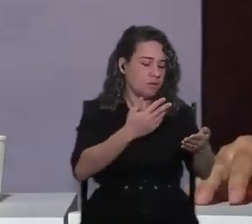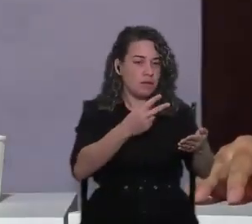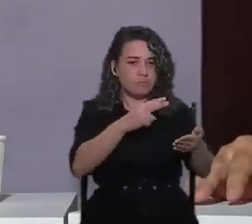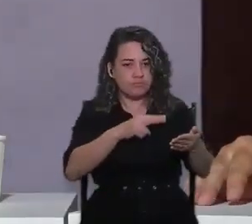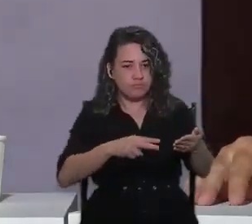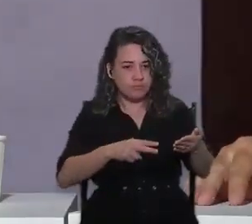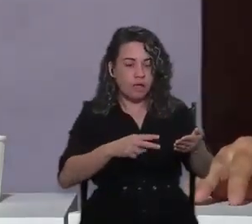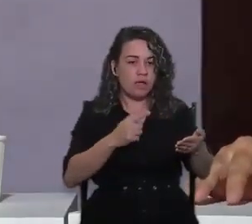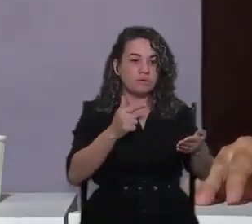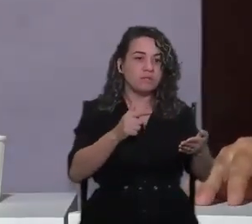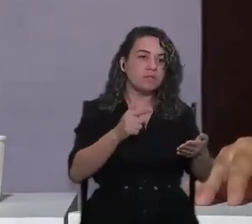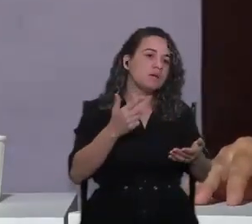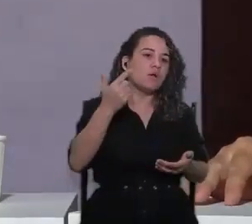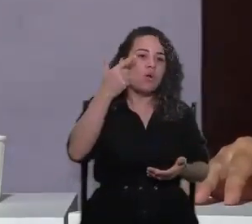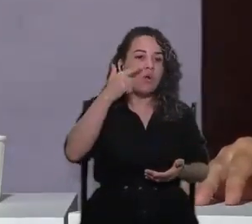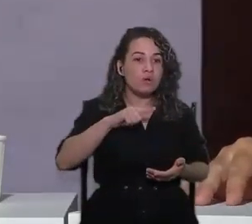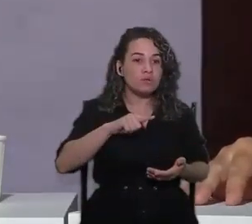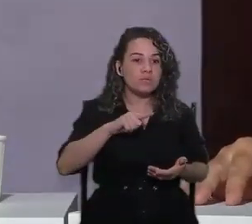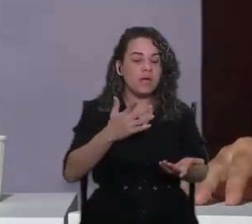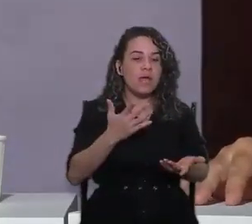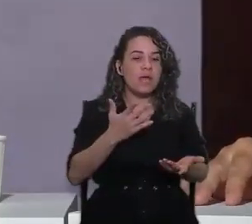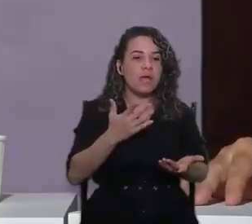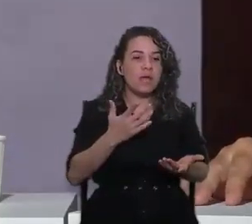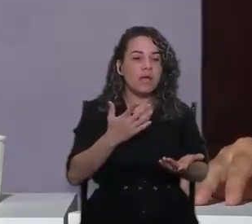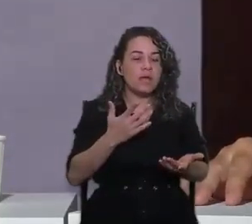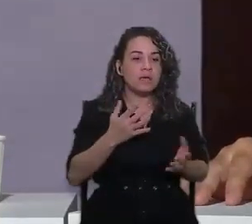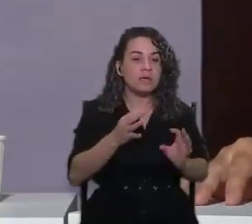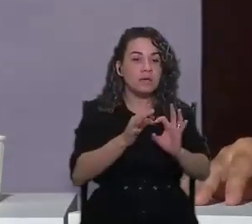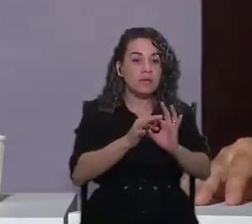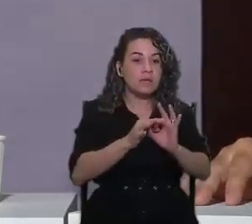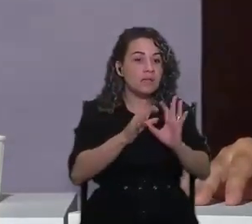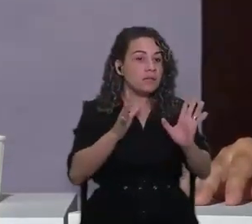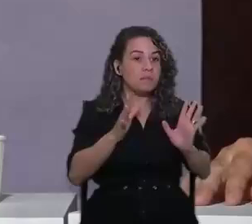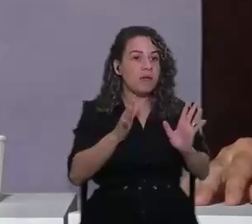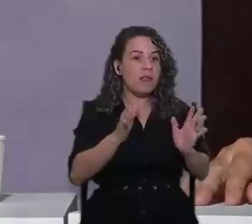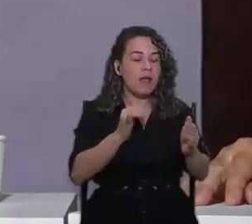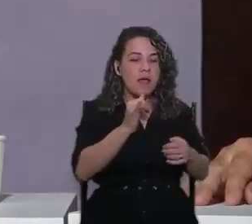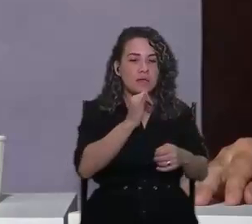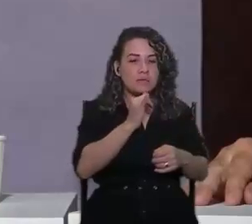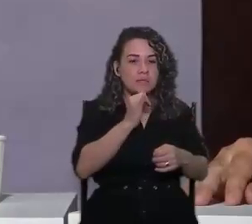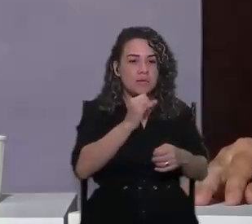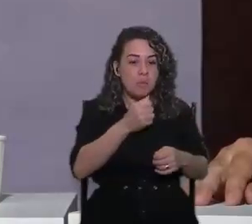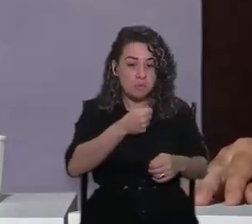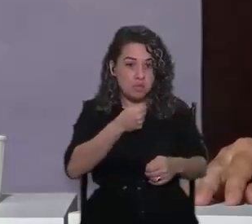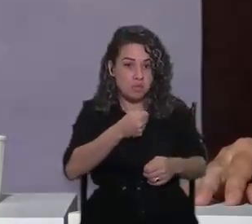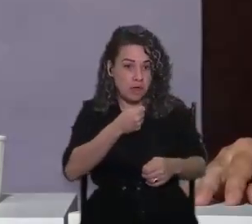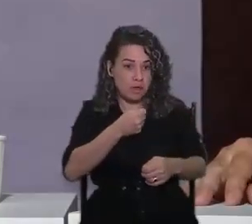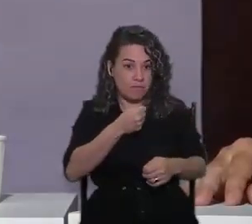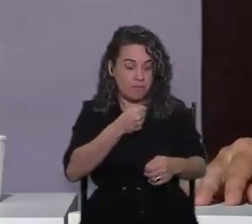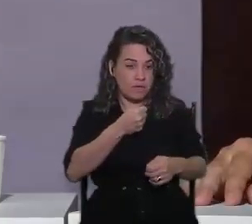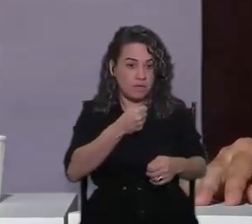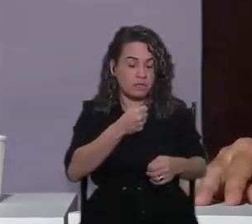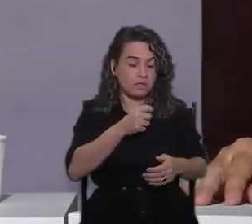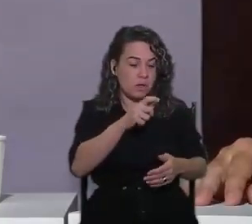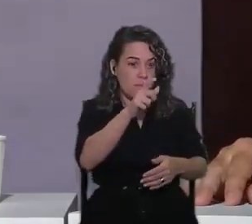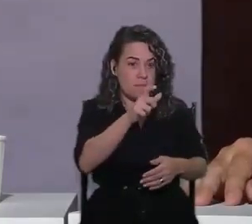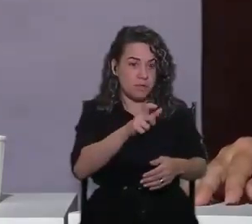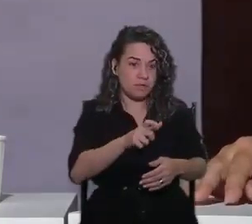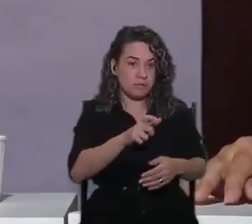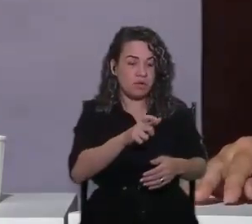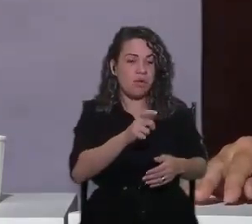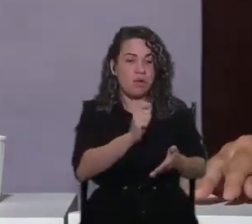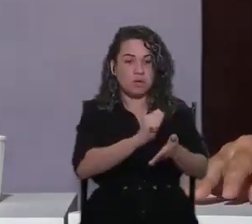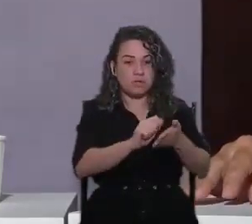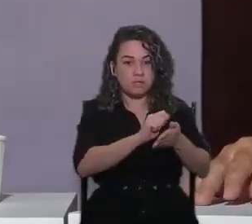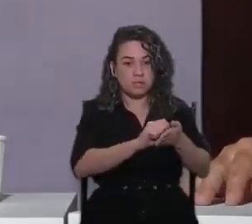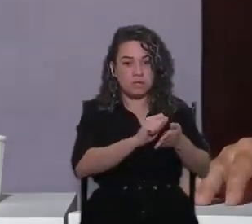você chega e desbloqueia, por exemplo, entrevistas com o autor do livro do momento. Então, a